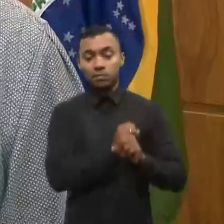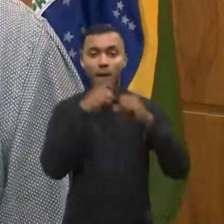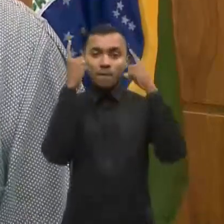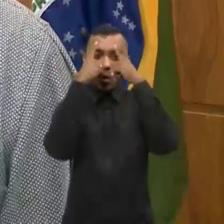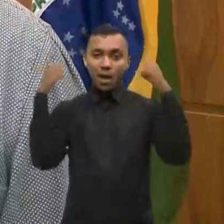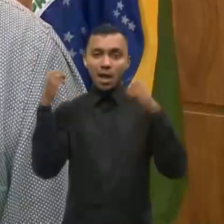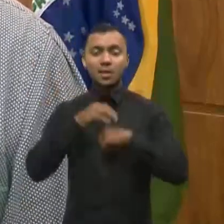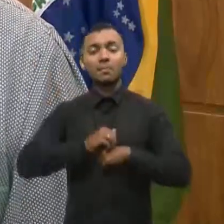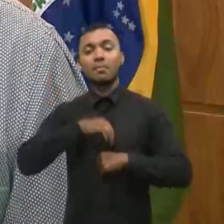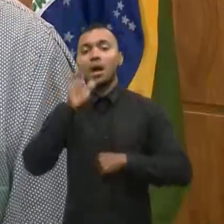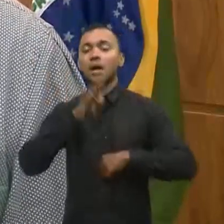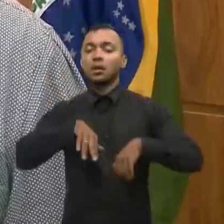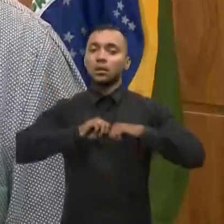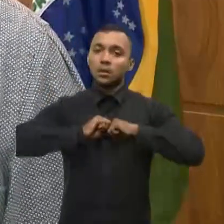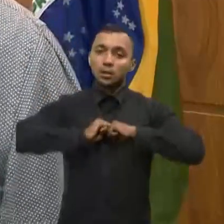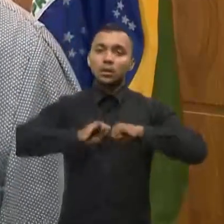mais